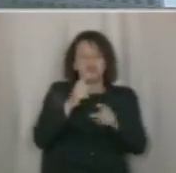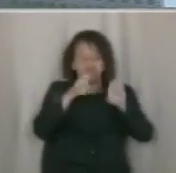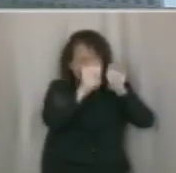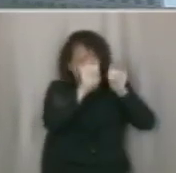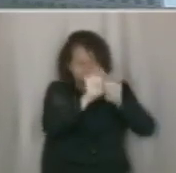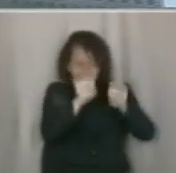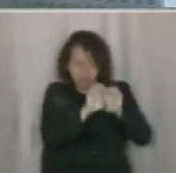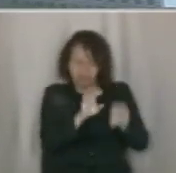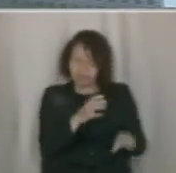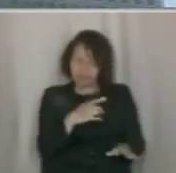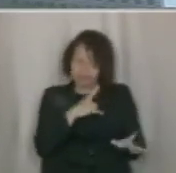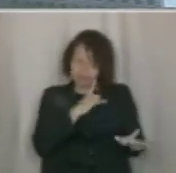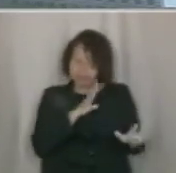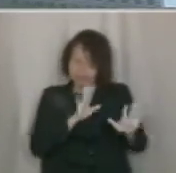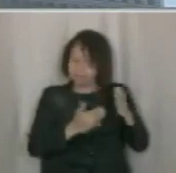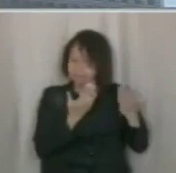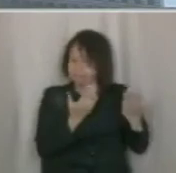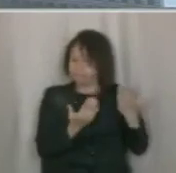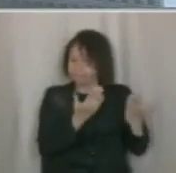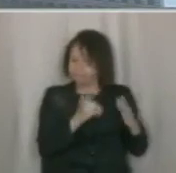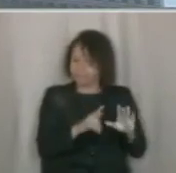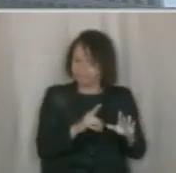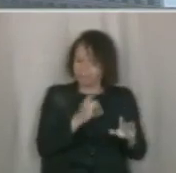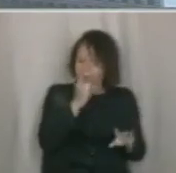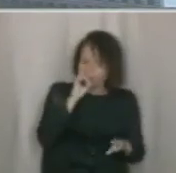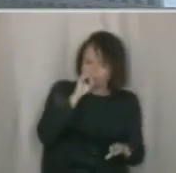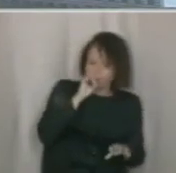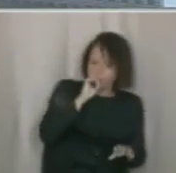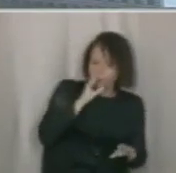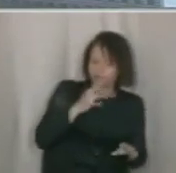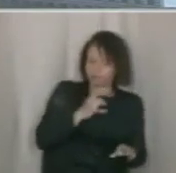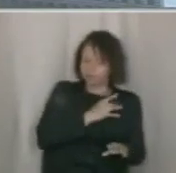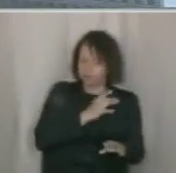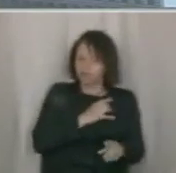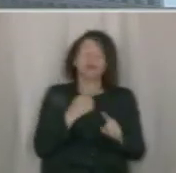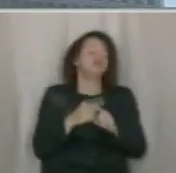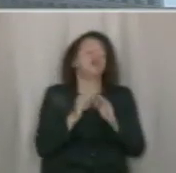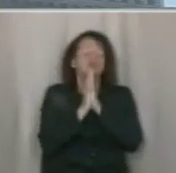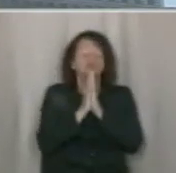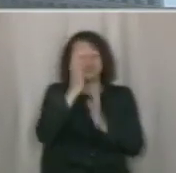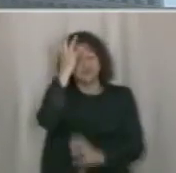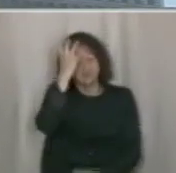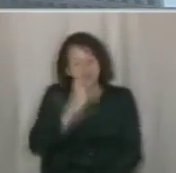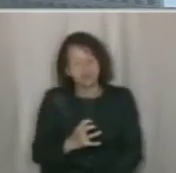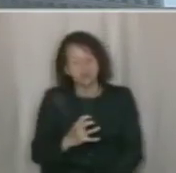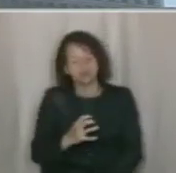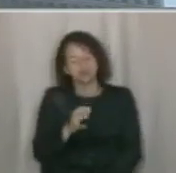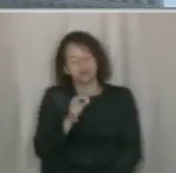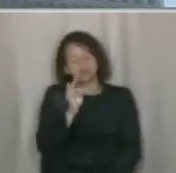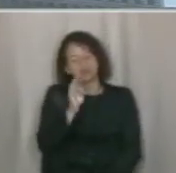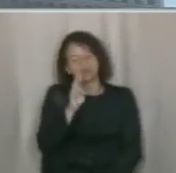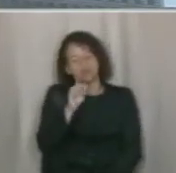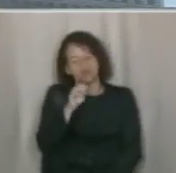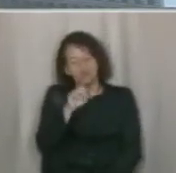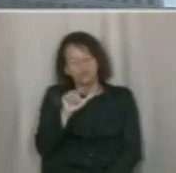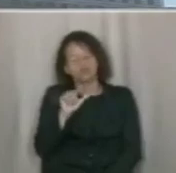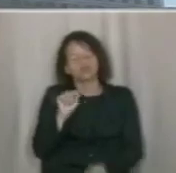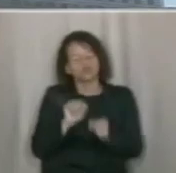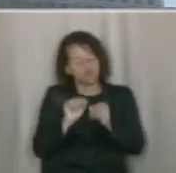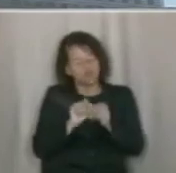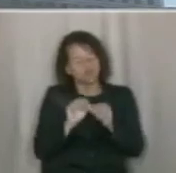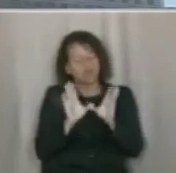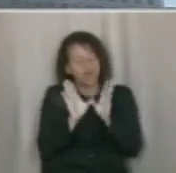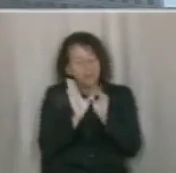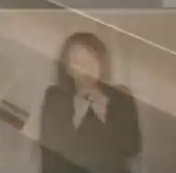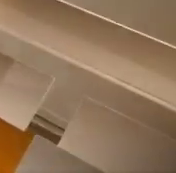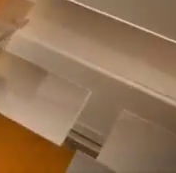comprometida desde sempre. Então, que haja celeridade para que esse túnel seja restaurado e para que aquelas famílias ali estejam um